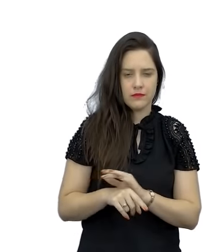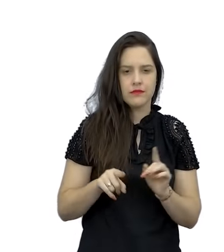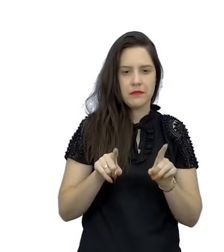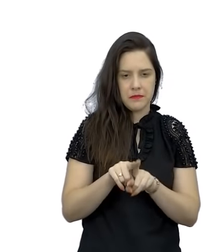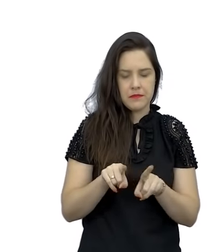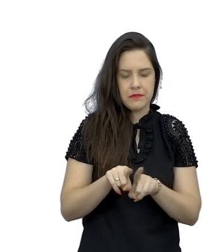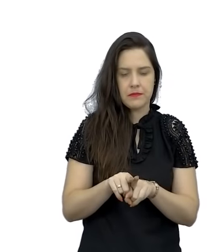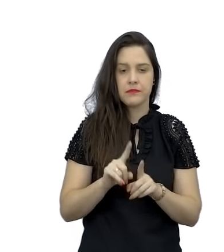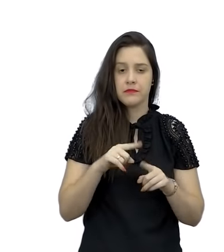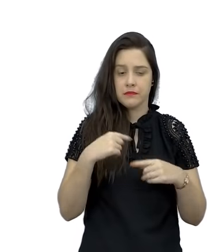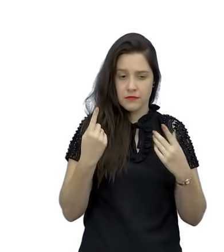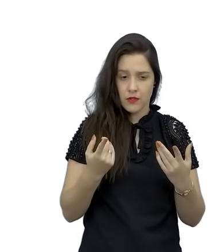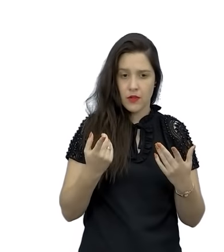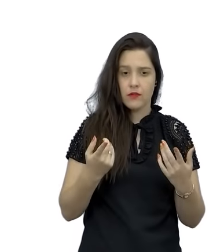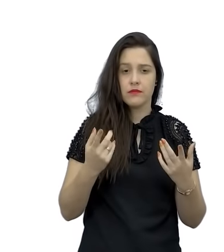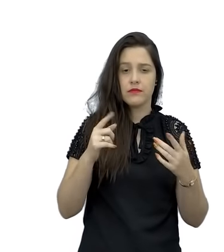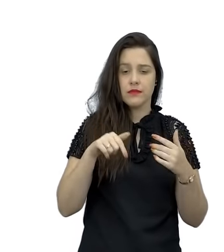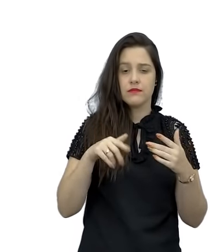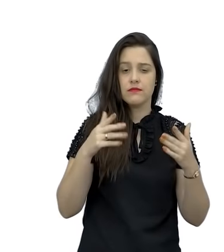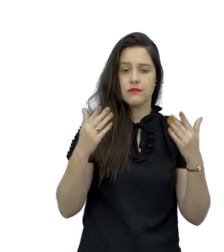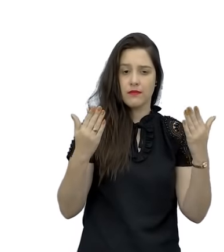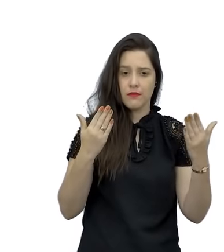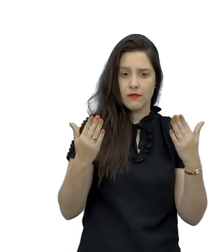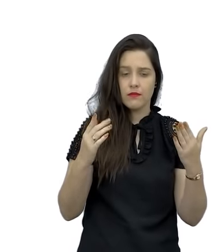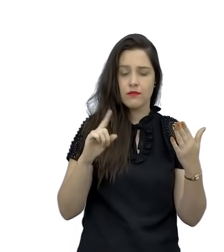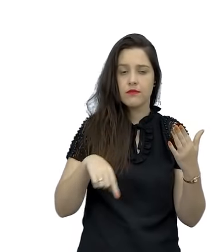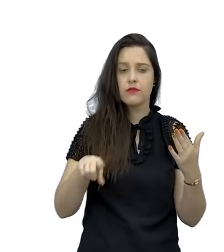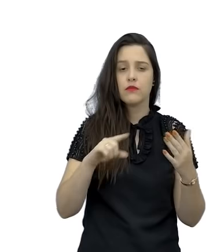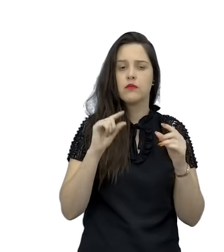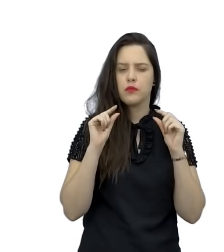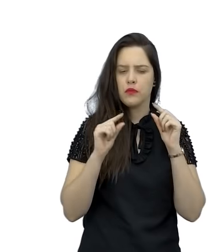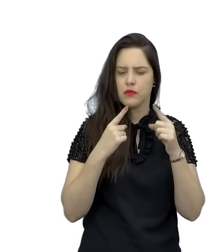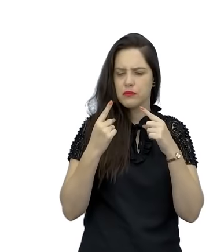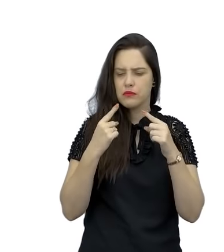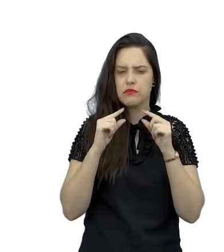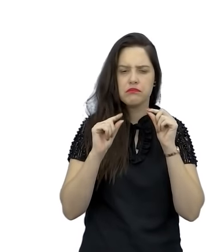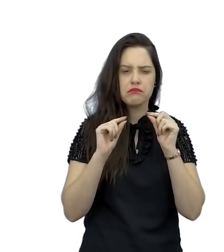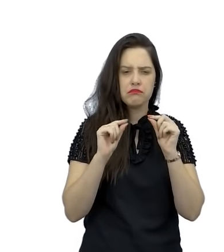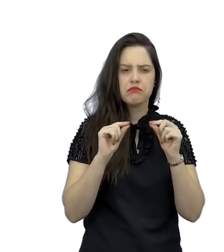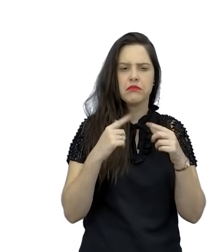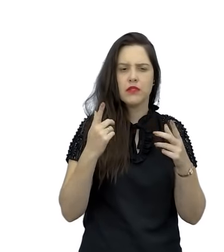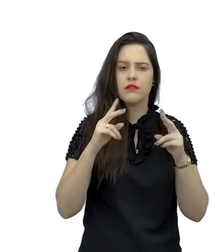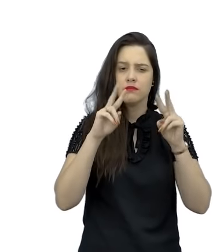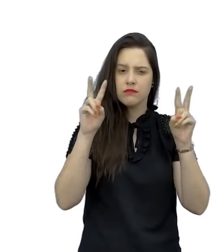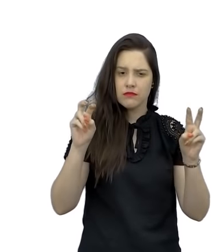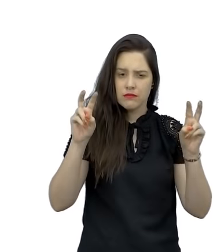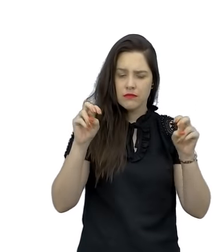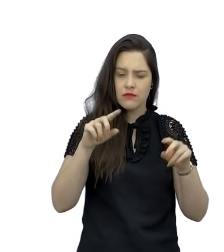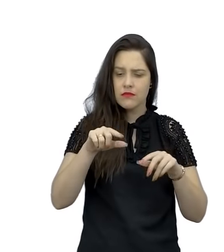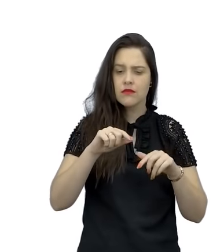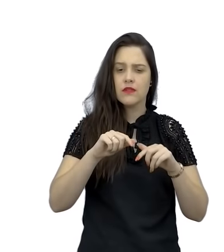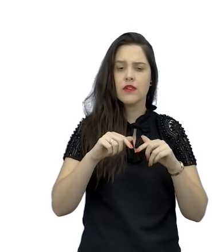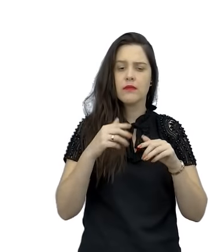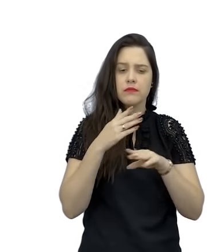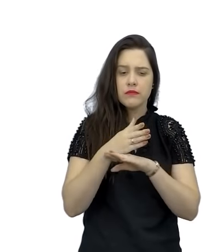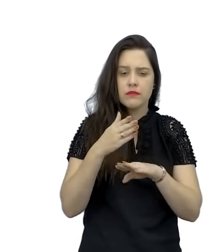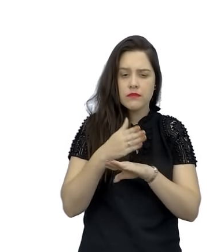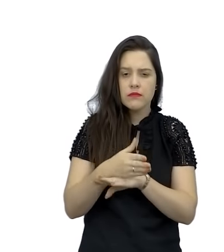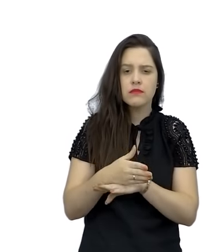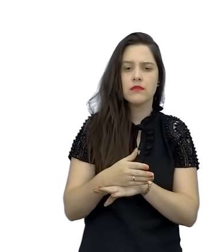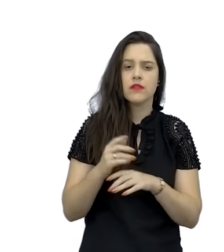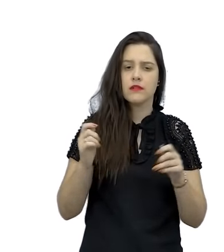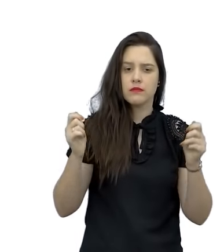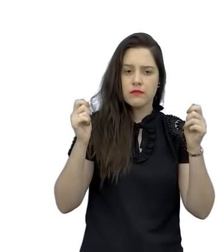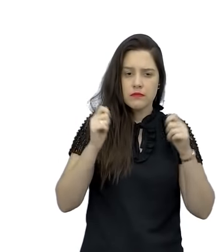argumentativo. Então, aqui a gente traz, né, para discutir um pouquinho essas três capacidades, né? A capacidade